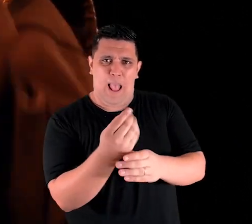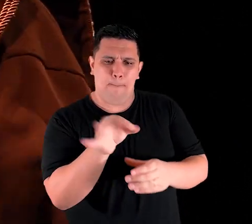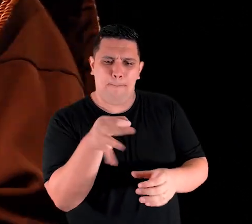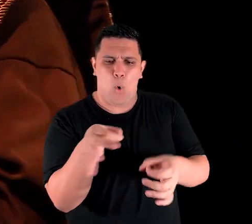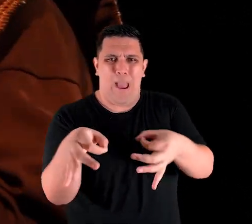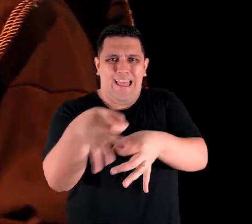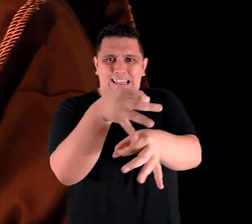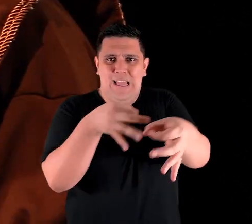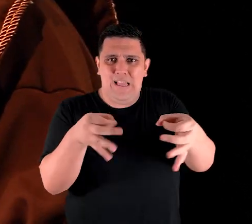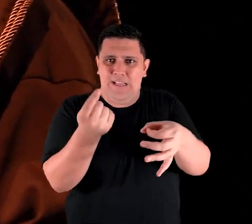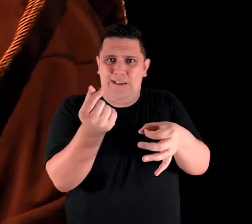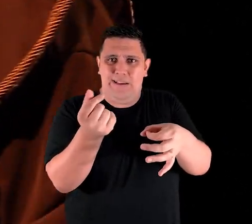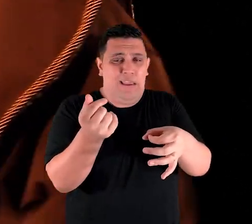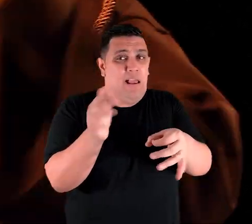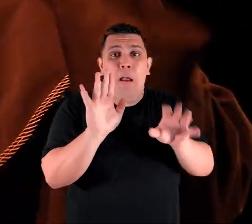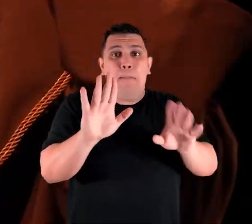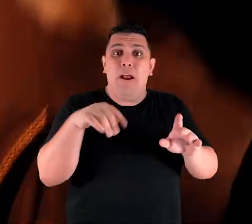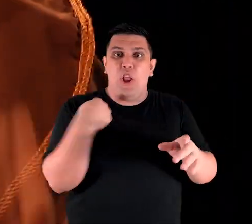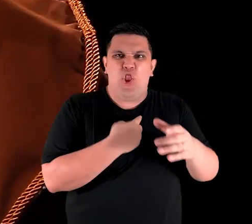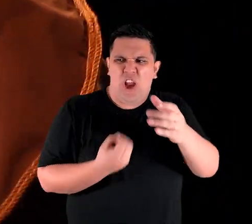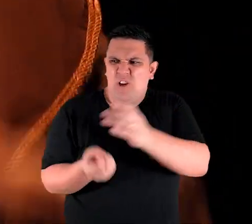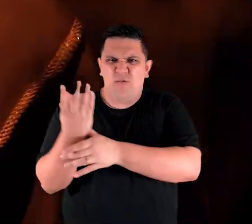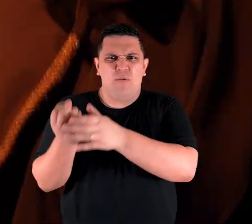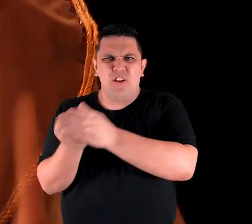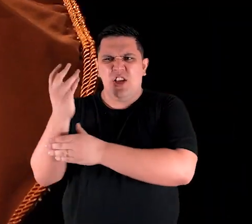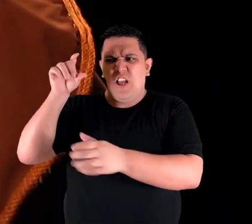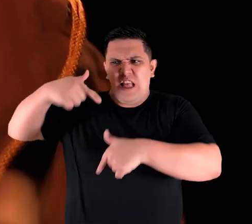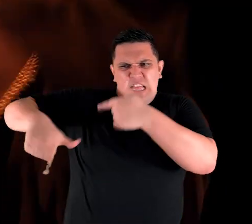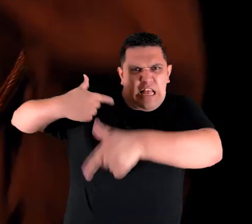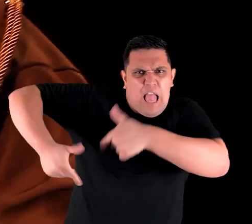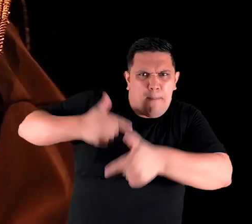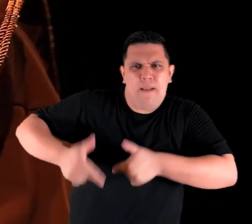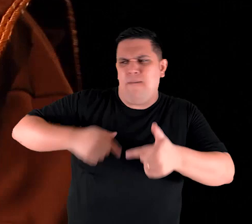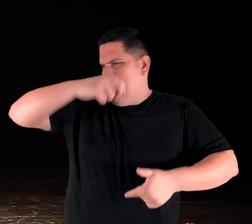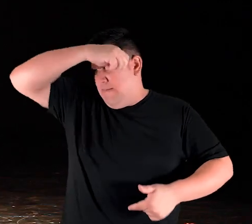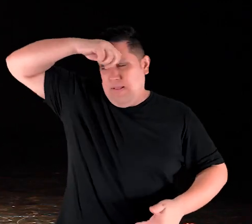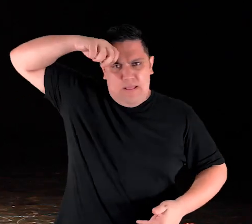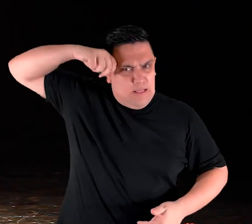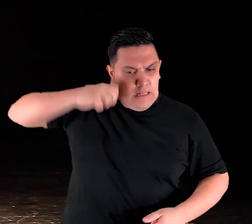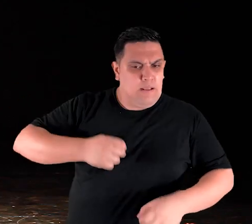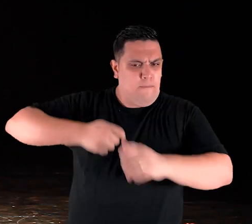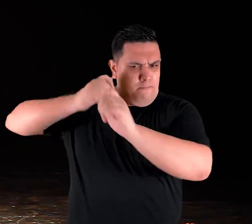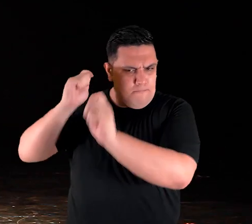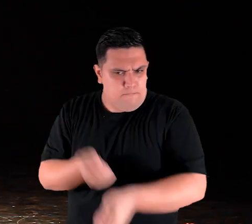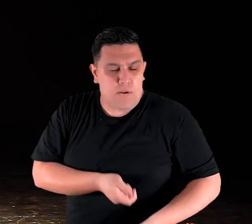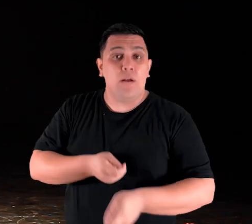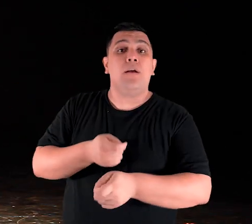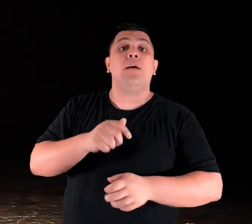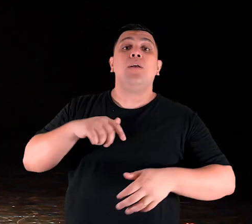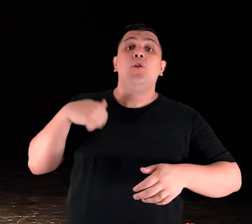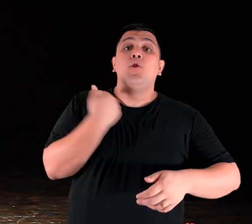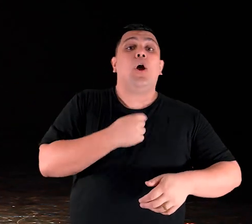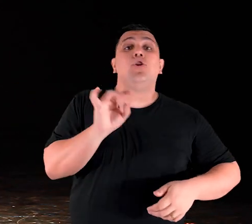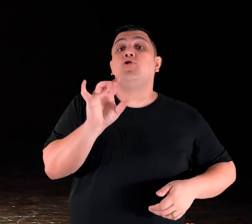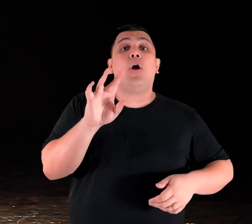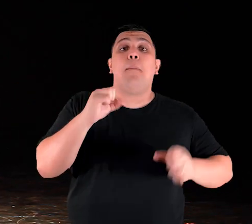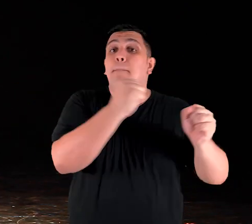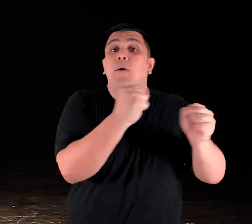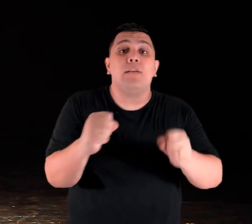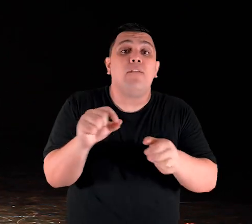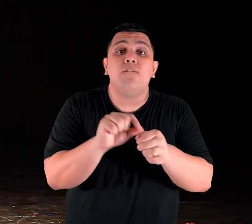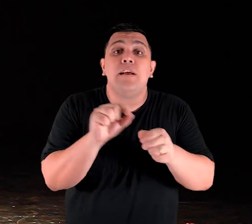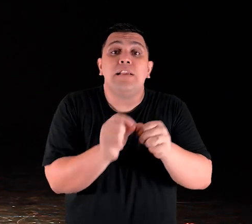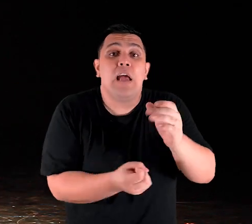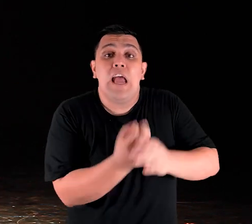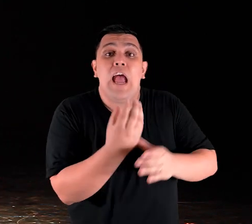quem produzimos, indivíduos laborando, trabalhando, produzindo. Somente nós podemos fazer estas